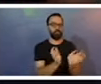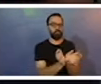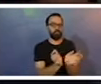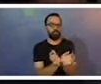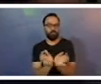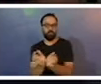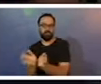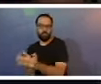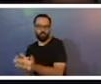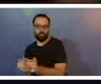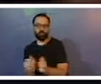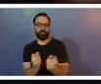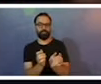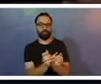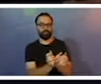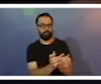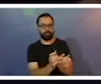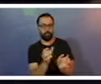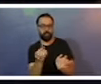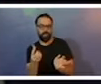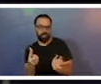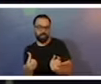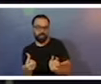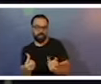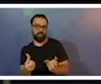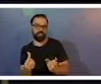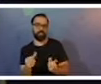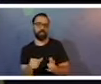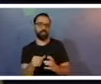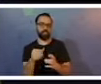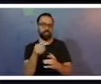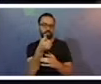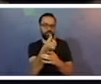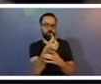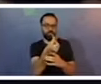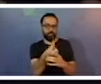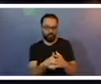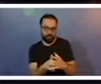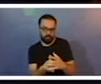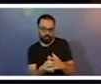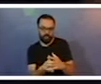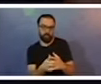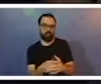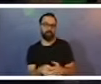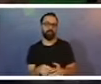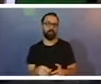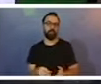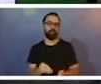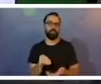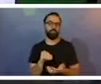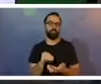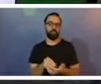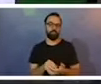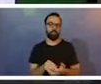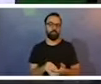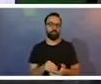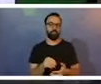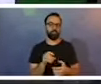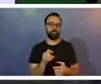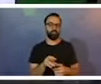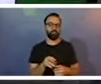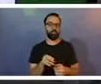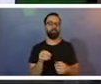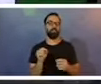de 6 e sobram quantas unidades? Não sei. Então, eu vou precisar da tabuada do 6,